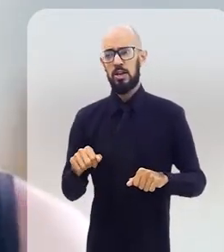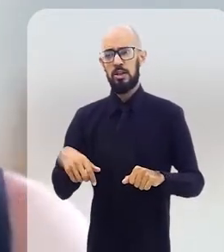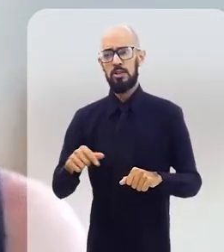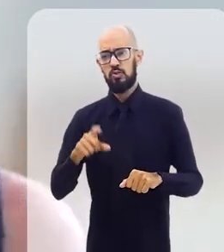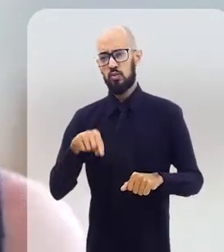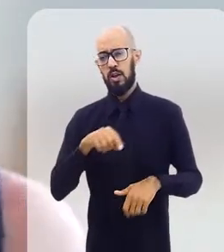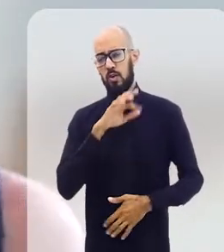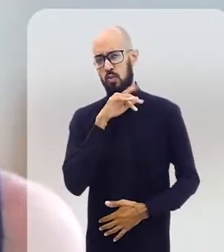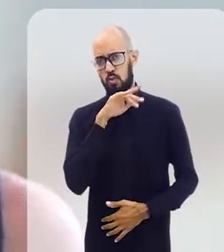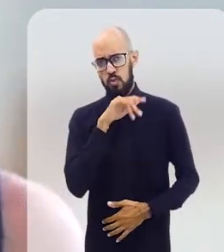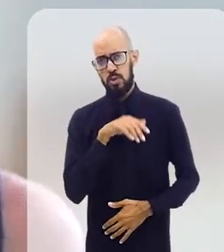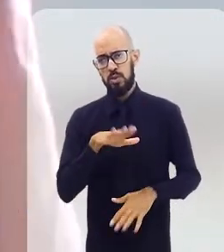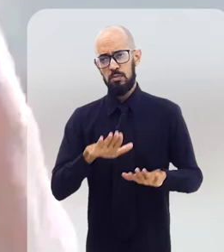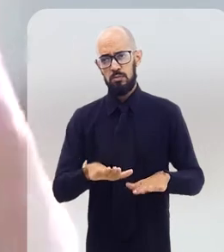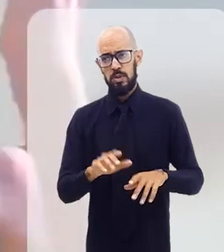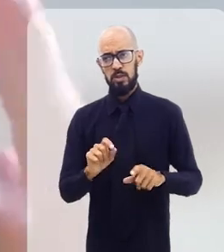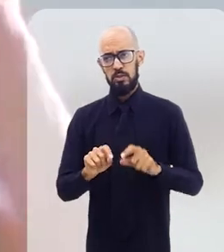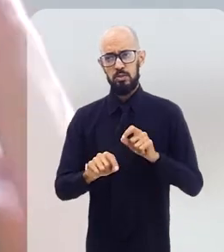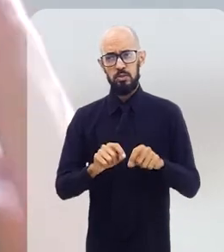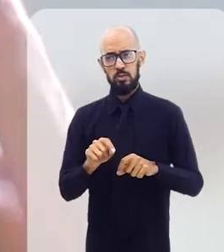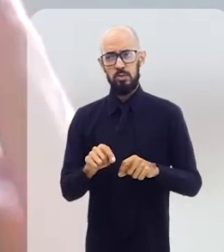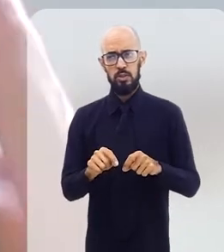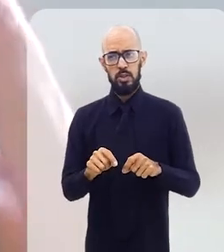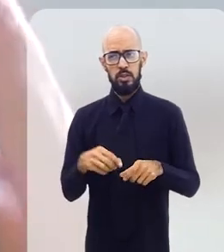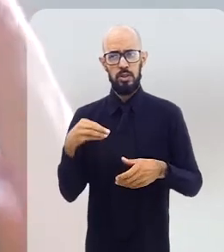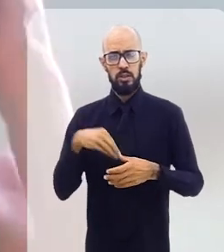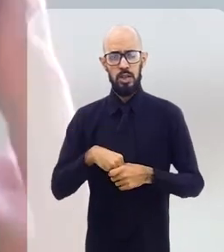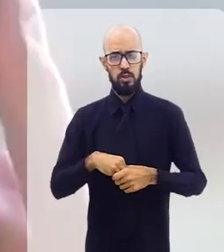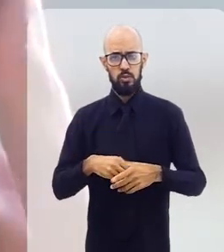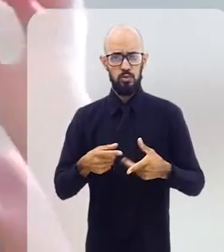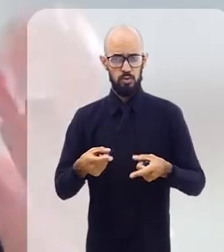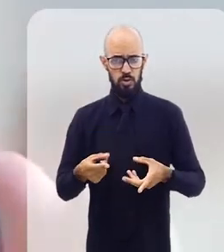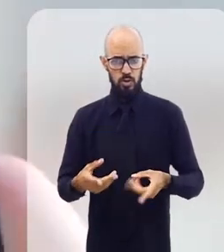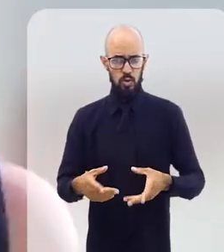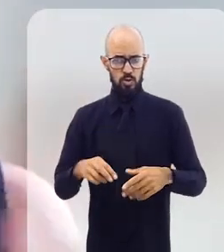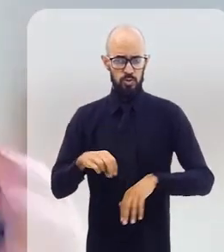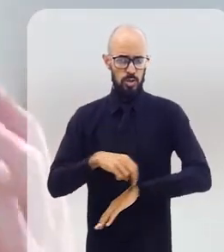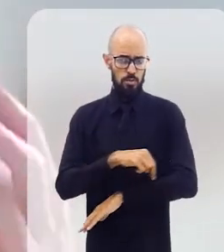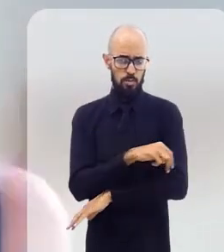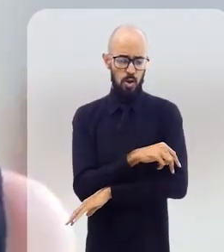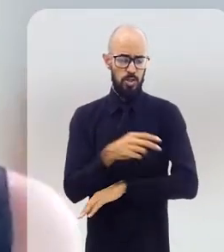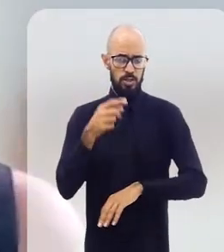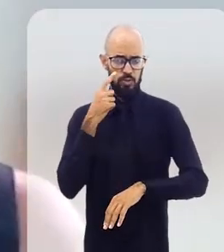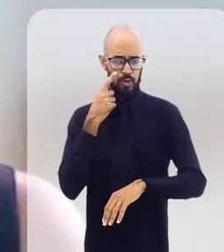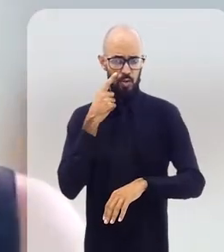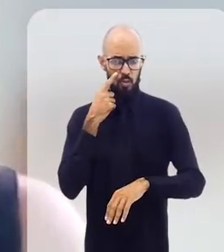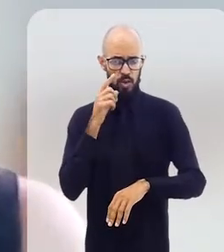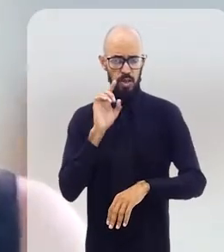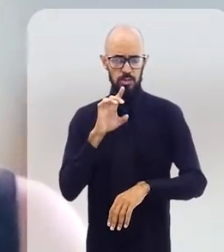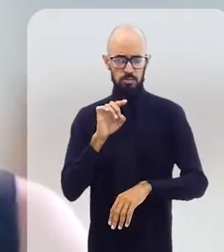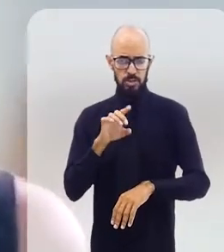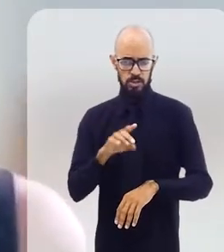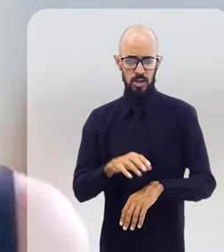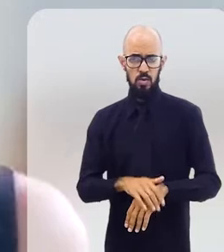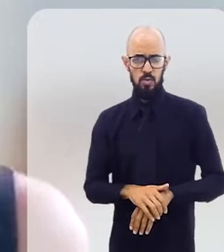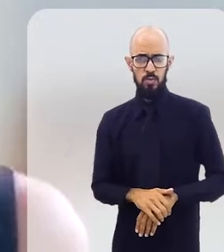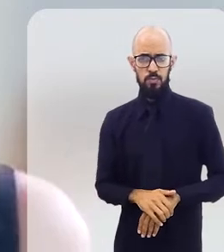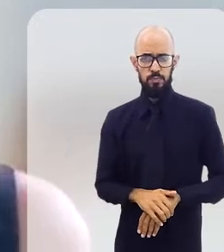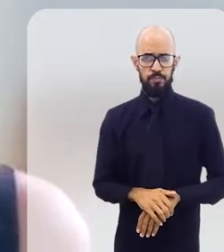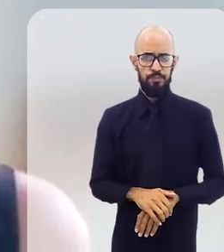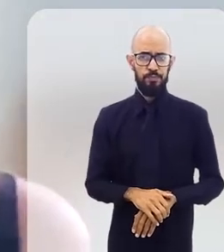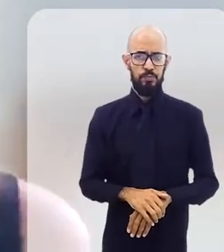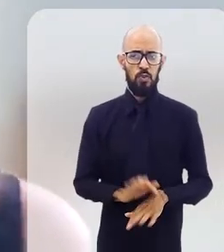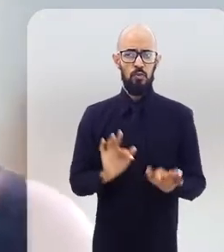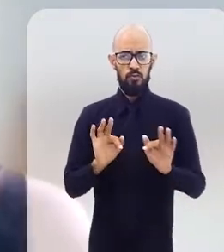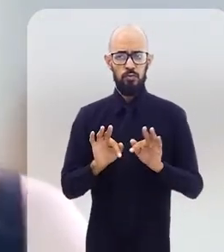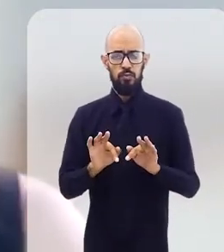Isso em linhas, né? Mas os negócios da cadeia da moda tiveram um olhar especial aí nessa situação.